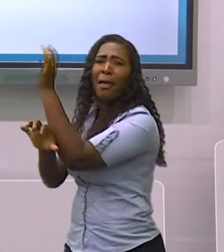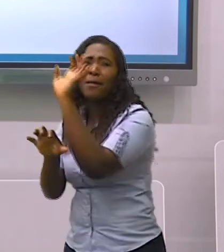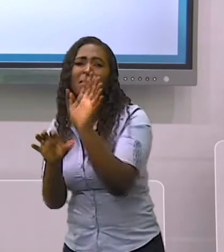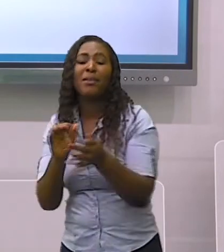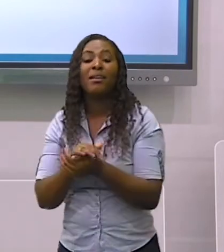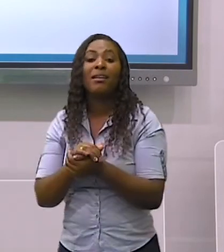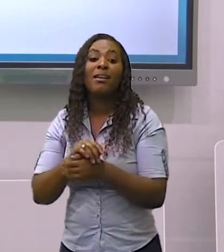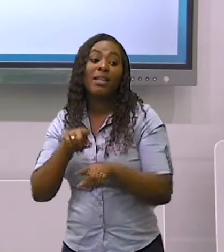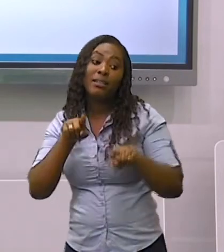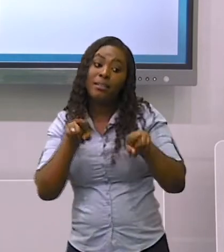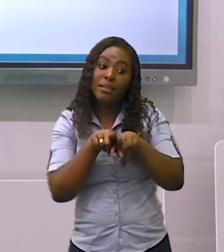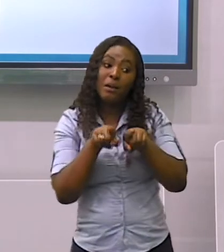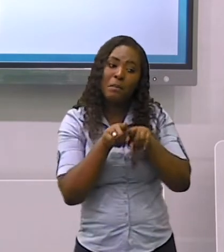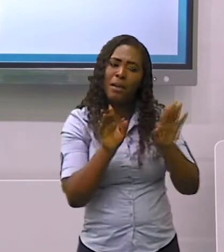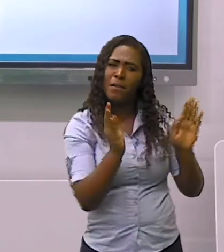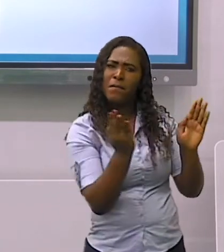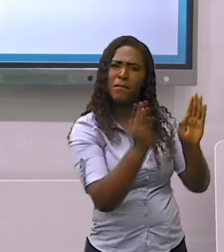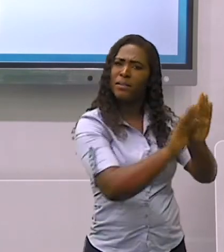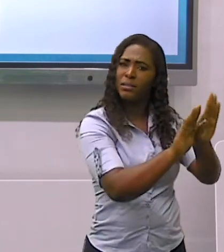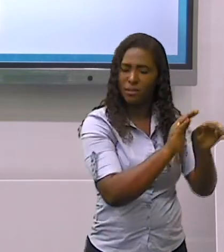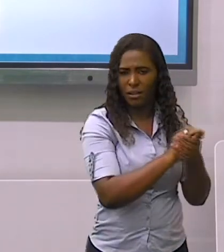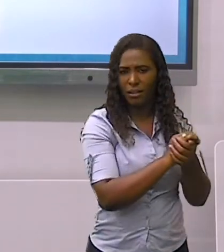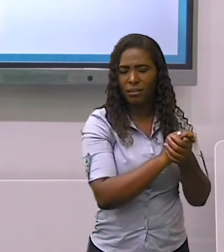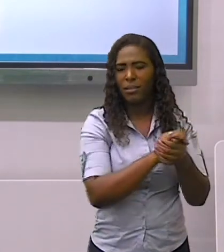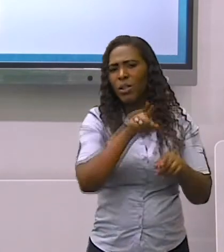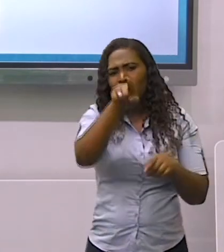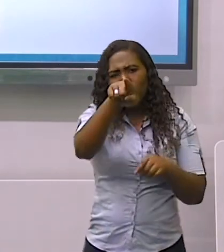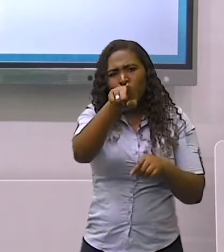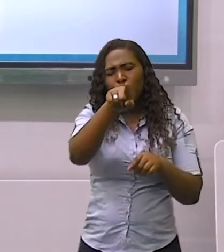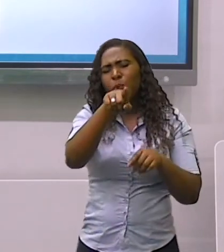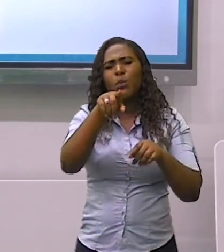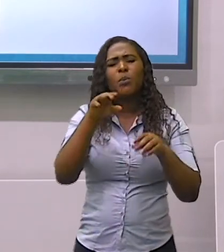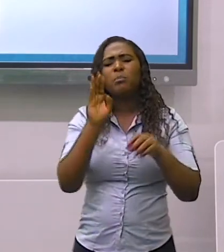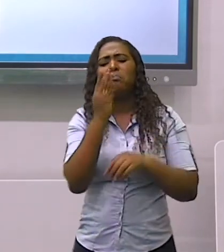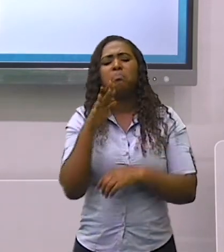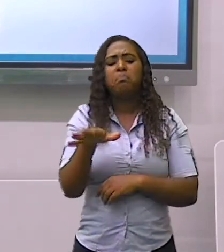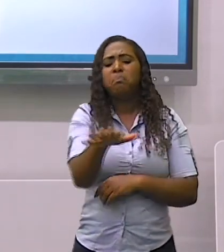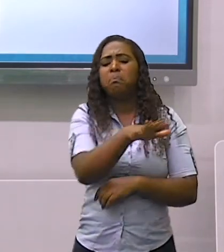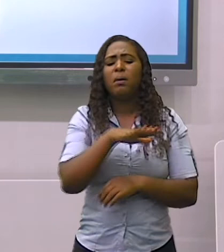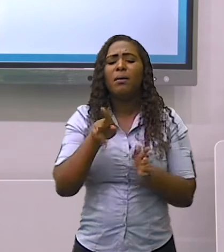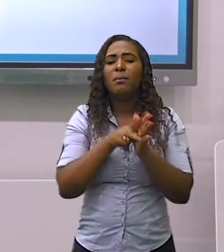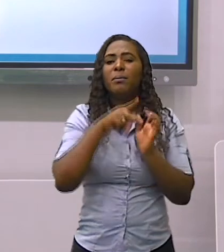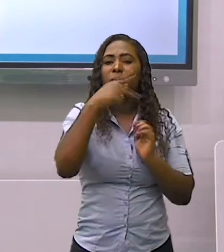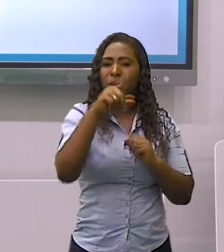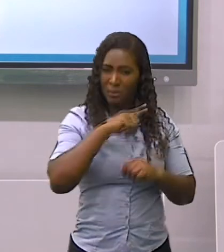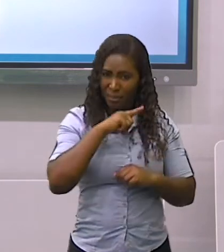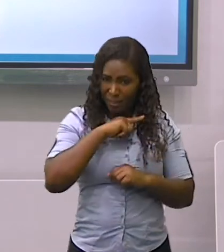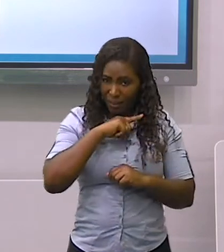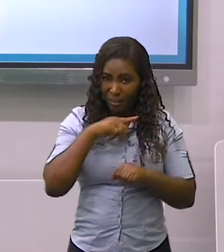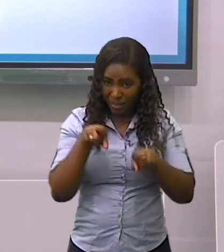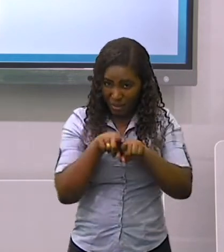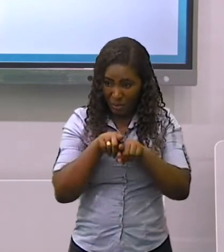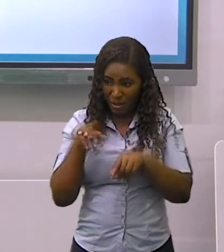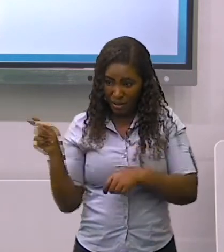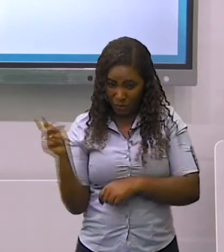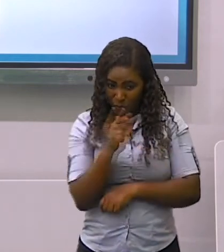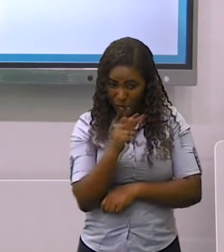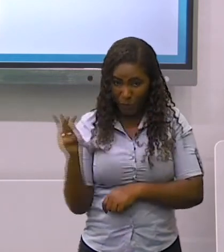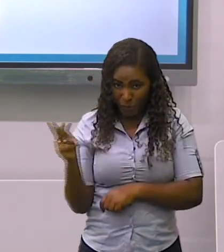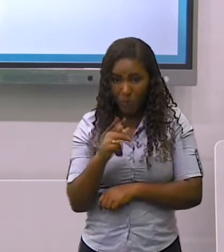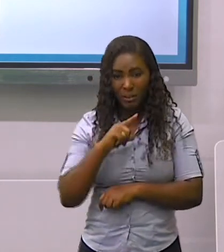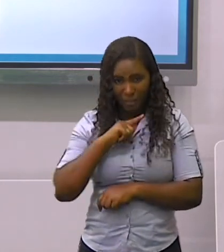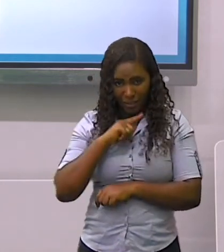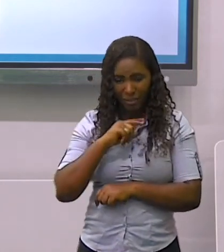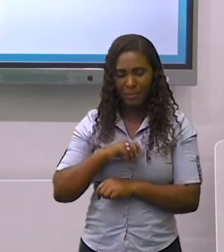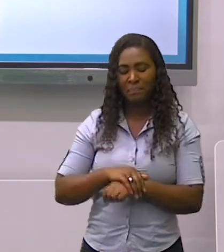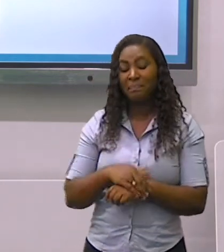Por fim, é preciso avaliar qual a importância dos espaços públicos e também